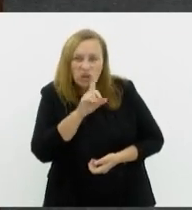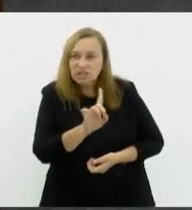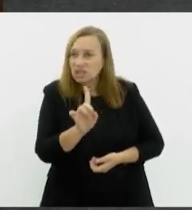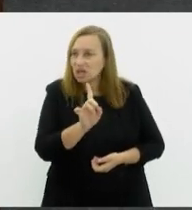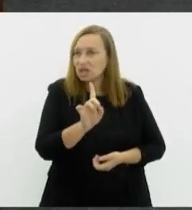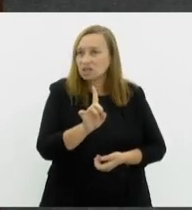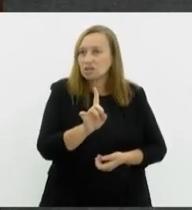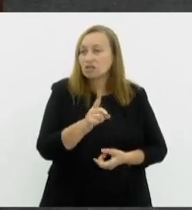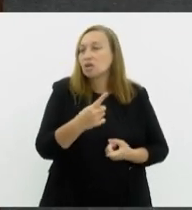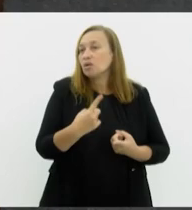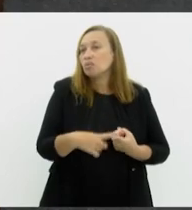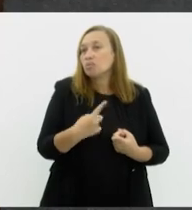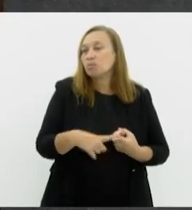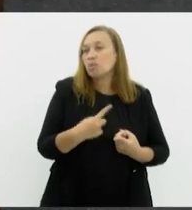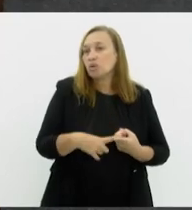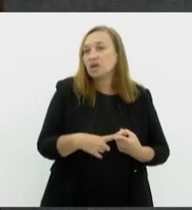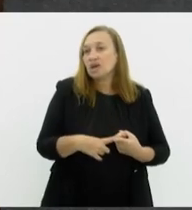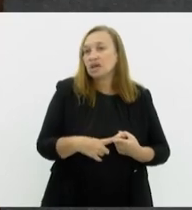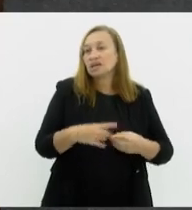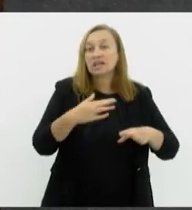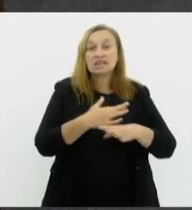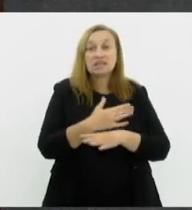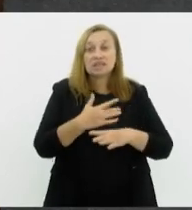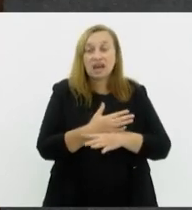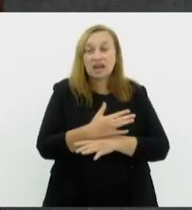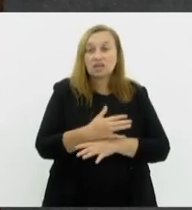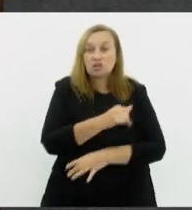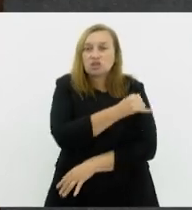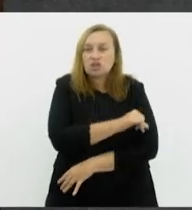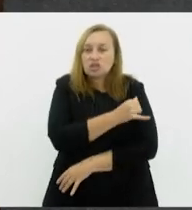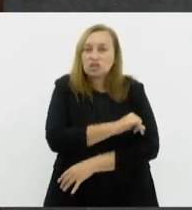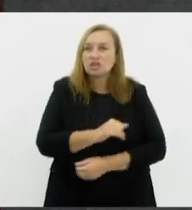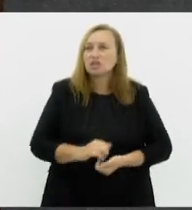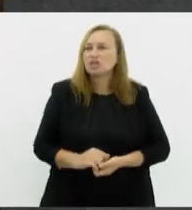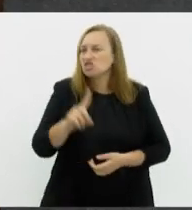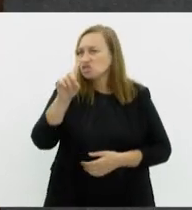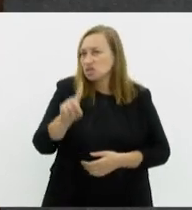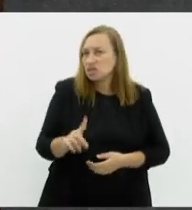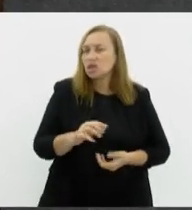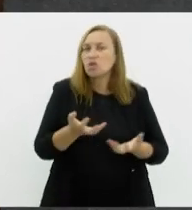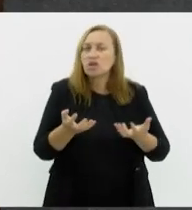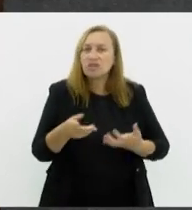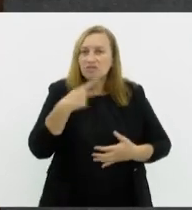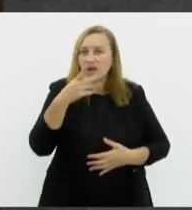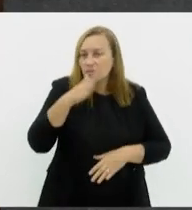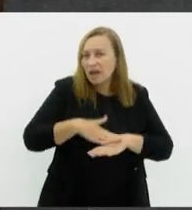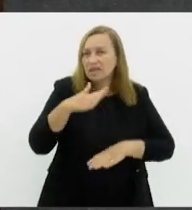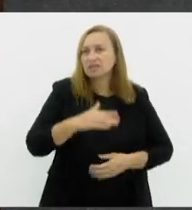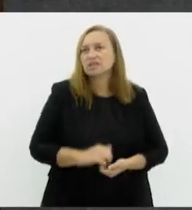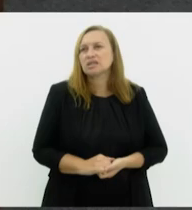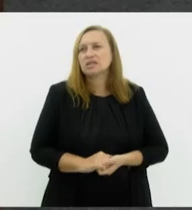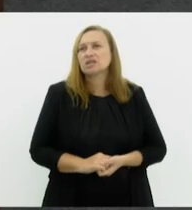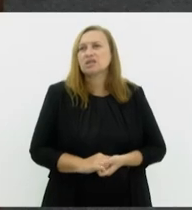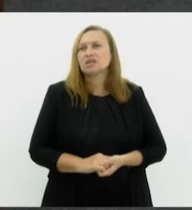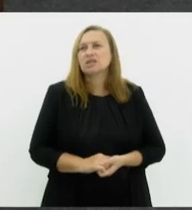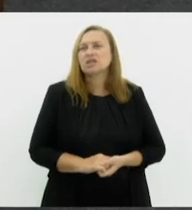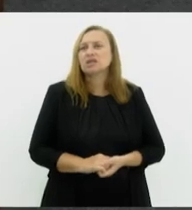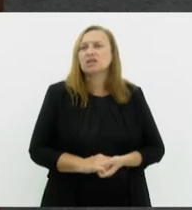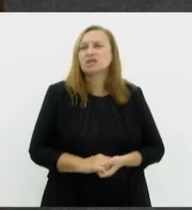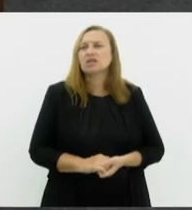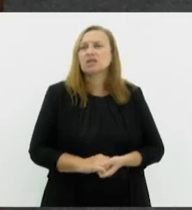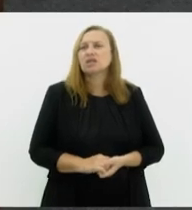porque é vocação da cidade do Rio de Janeiro, é vocação do Estado do Rio de Janeiro, e queria dizer mais, eu